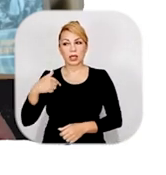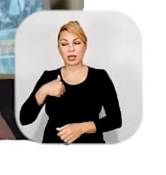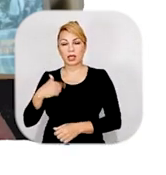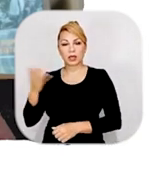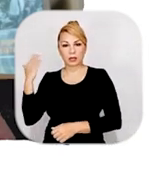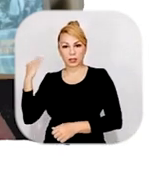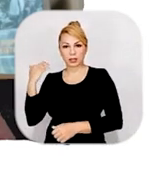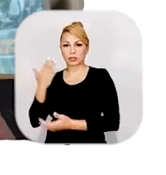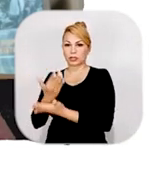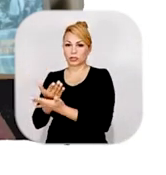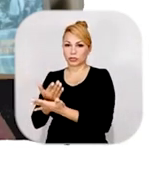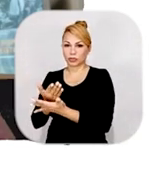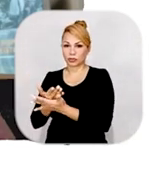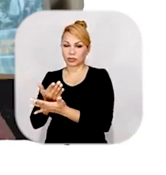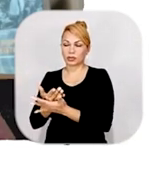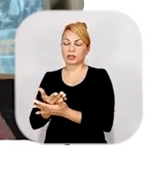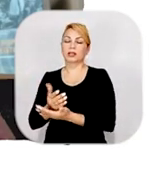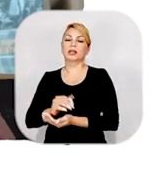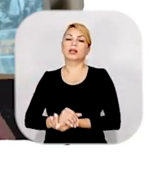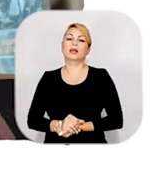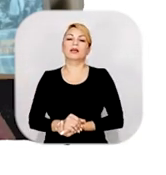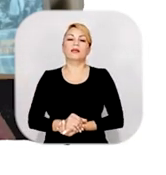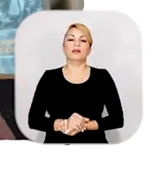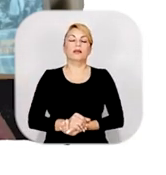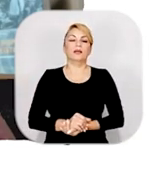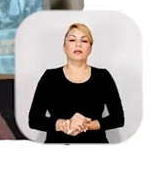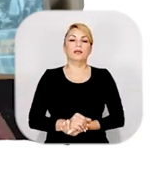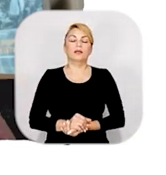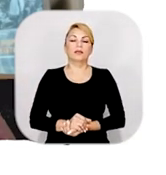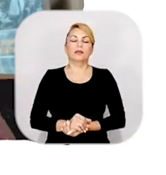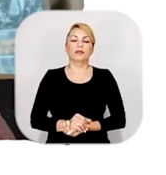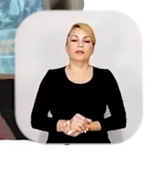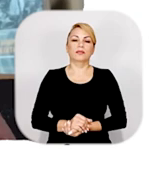estudando uma das línguas, língua Kwanzaa,